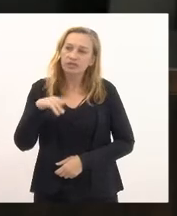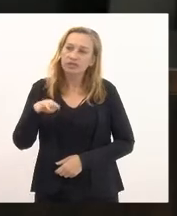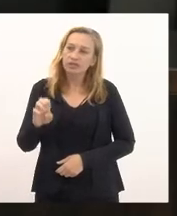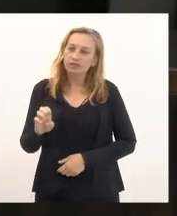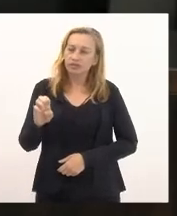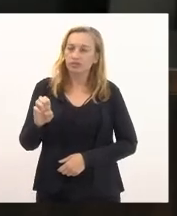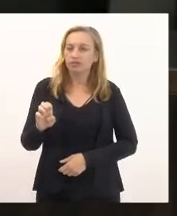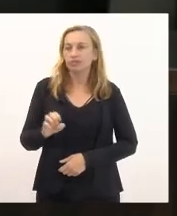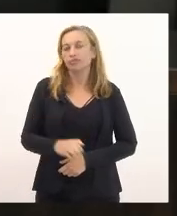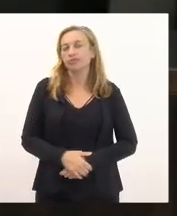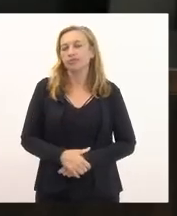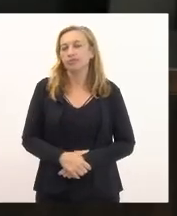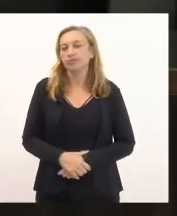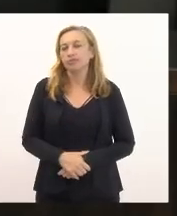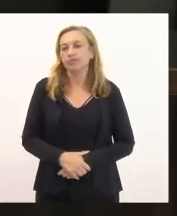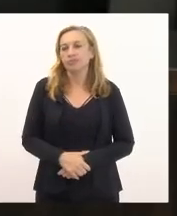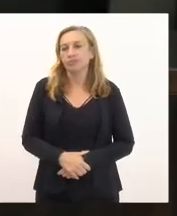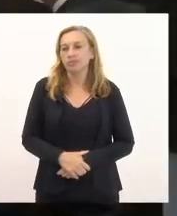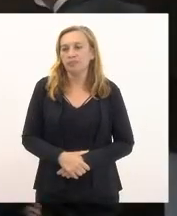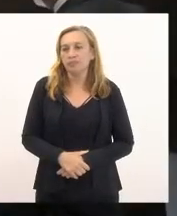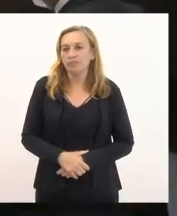Mota.